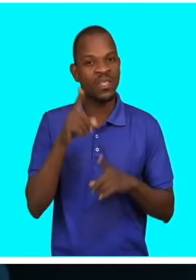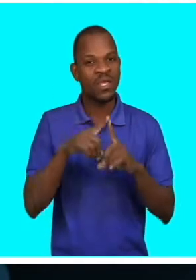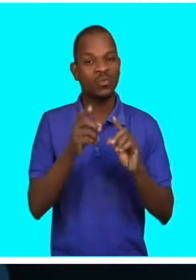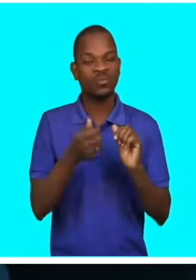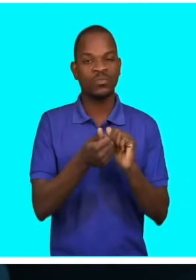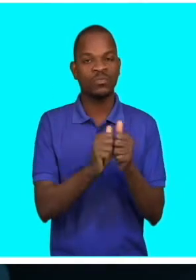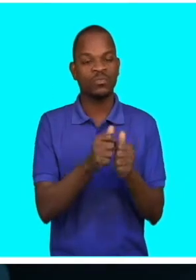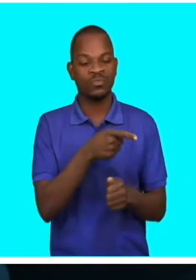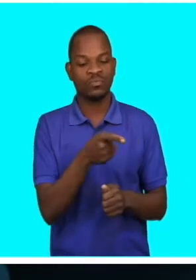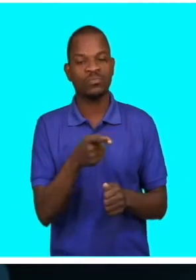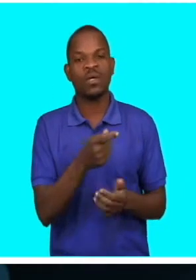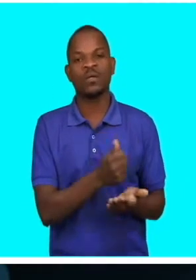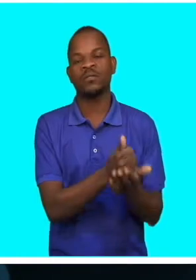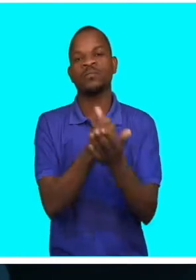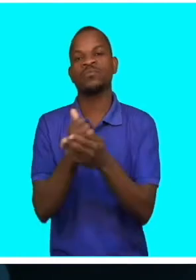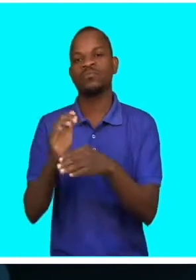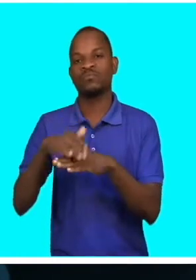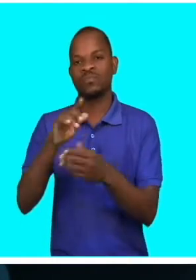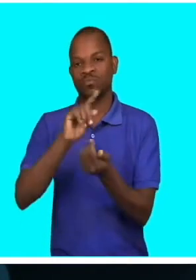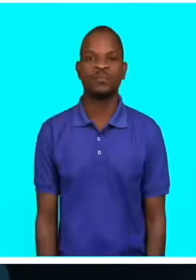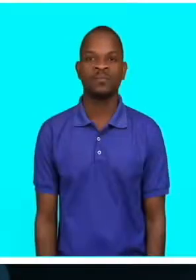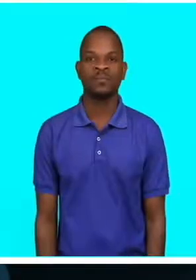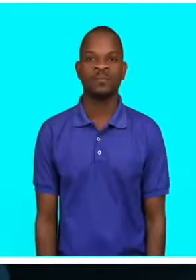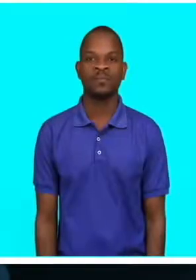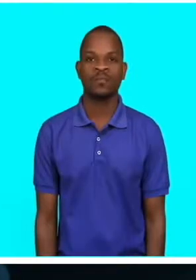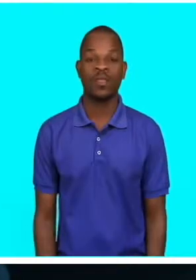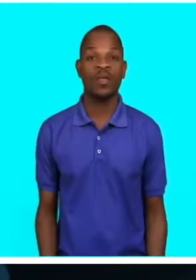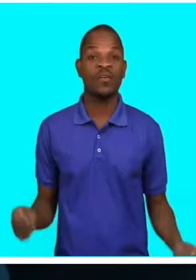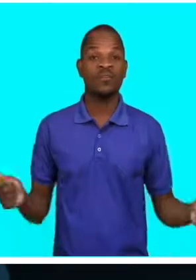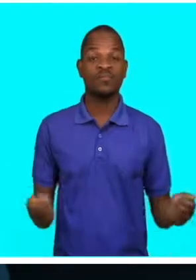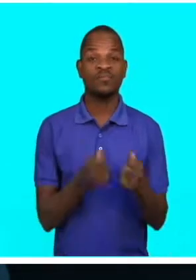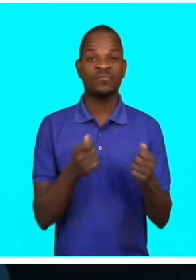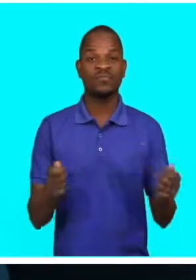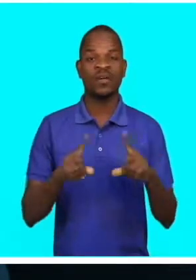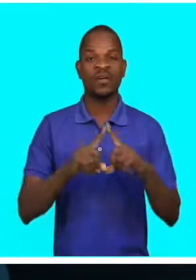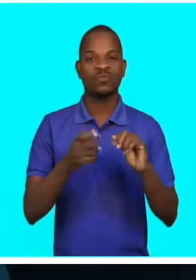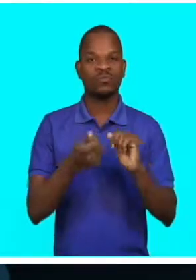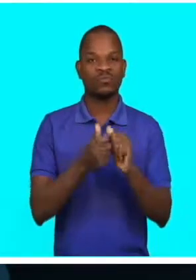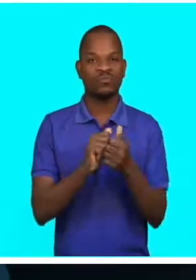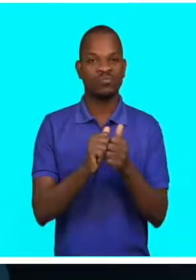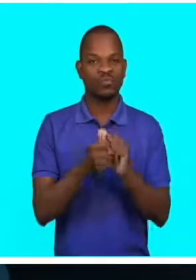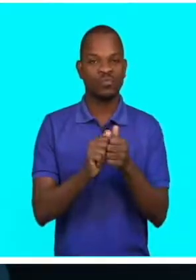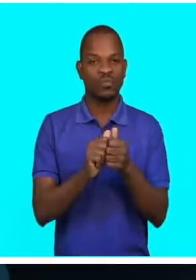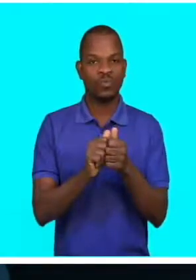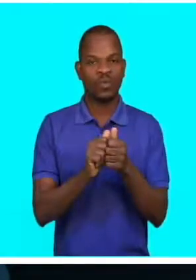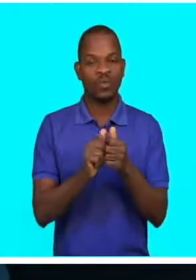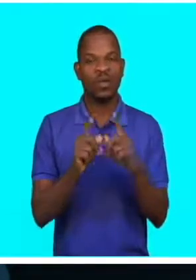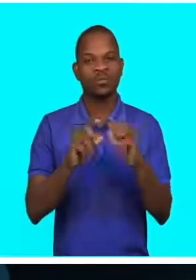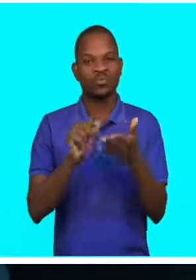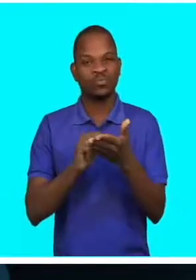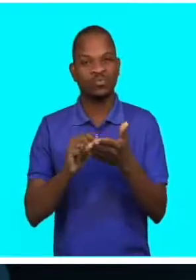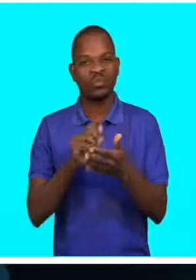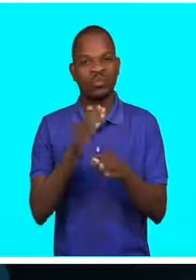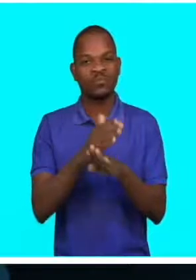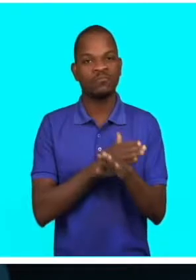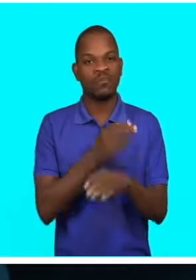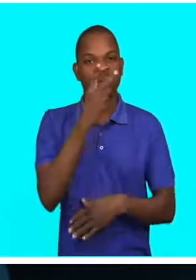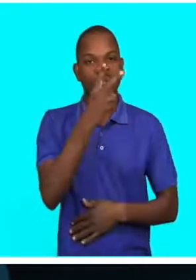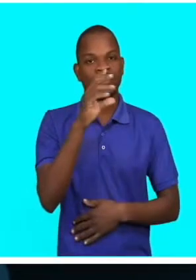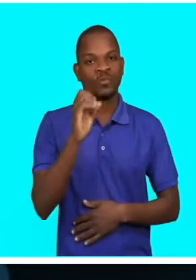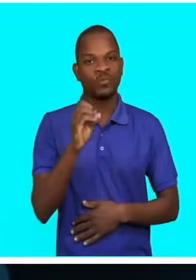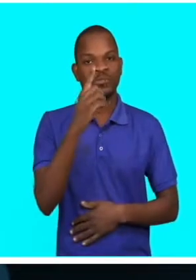ajudou-lhes muito a mudar de comportamento. No Festival Desportivo Escolar de 2017, a província de